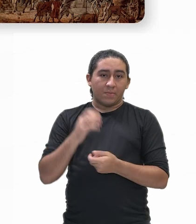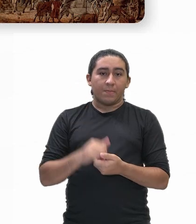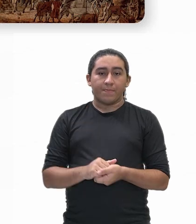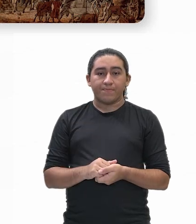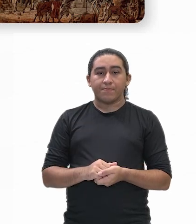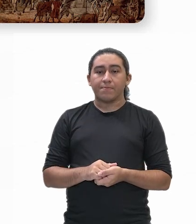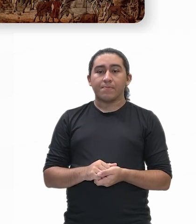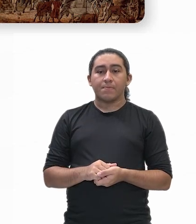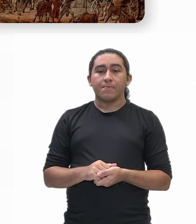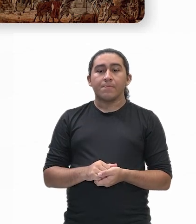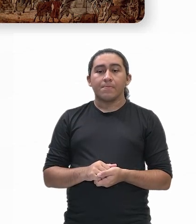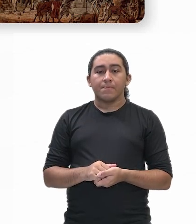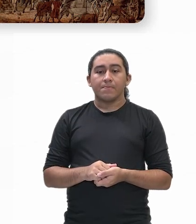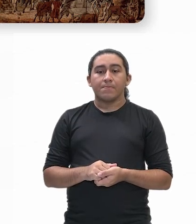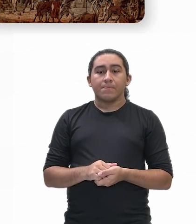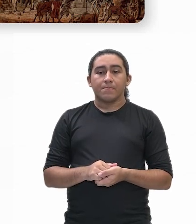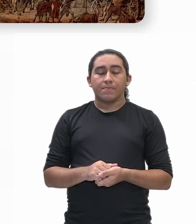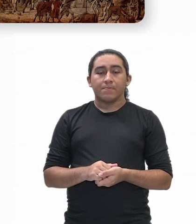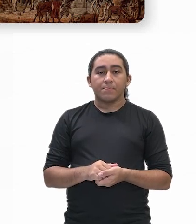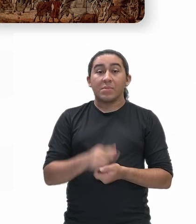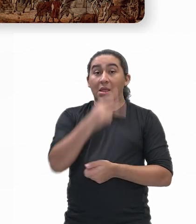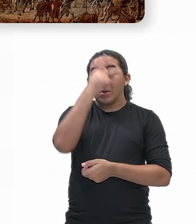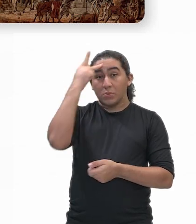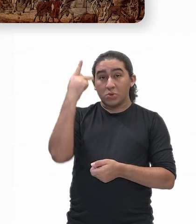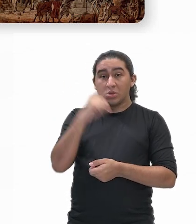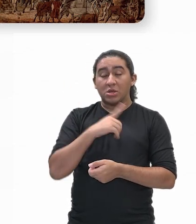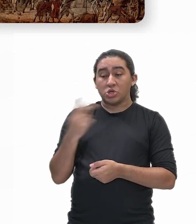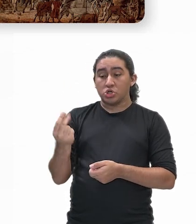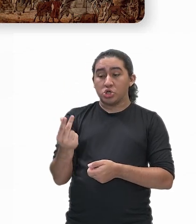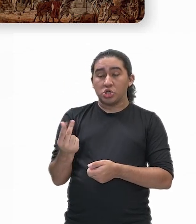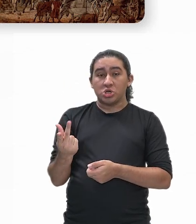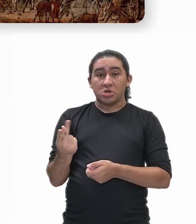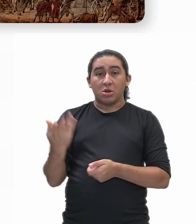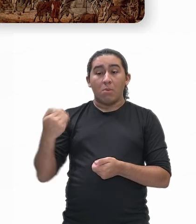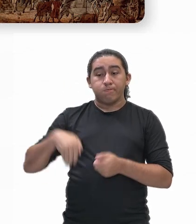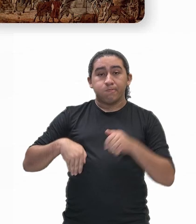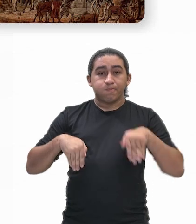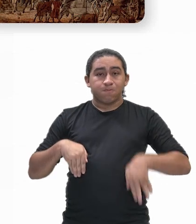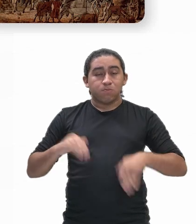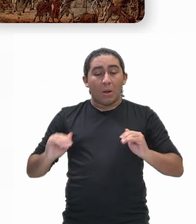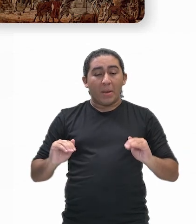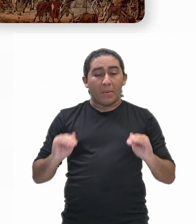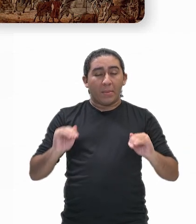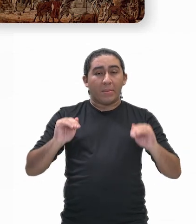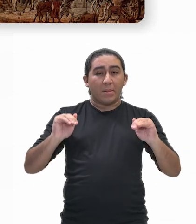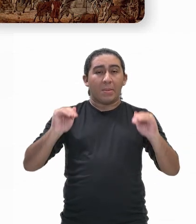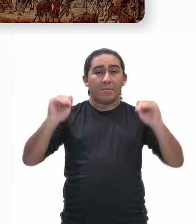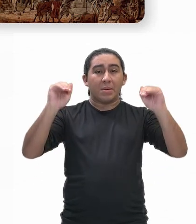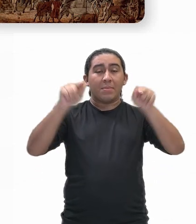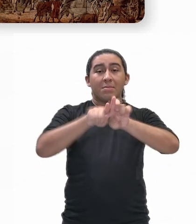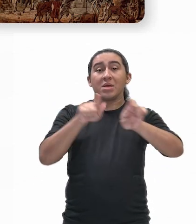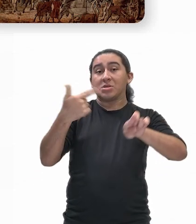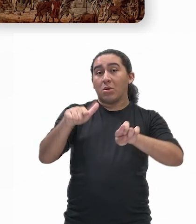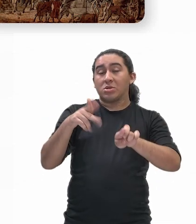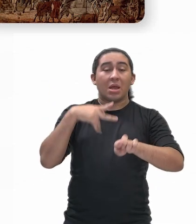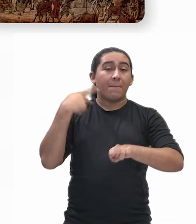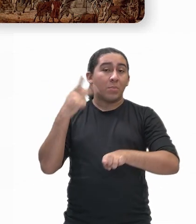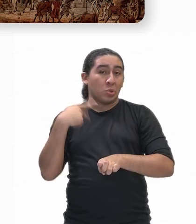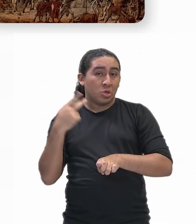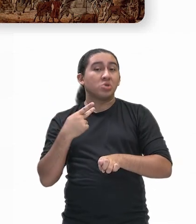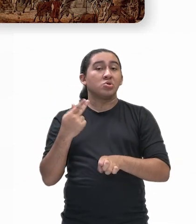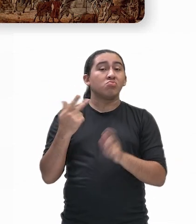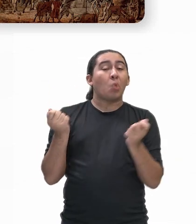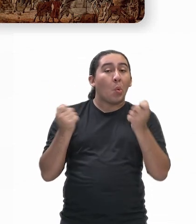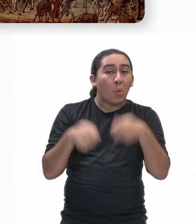aqueles que estavam aí ascendendo economicamente, mas que não tinham poder político, vão agora reivindicar esse